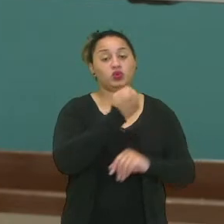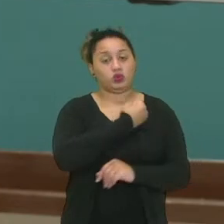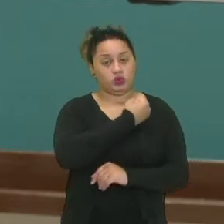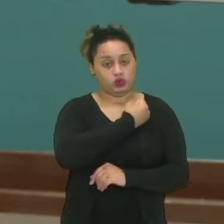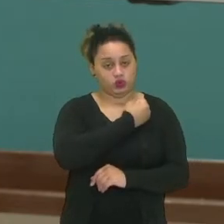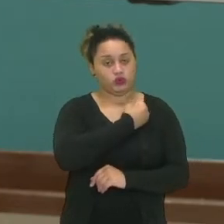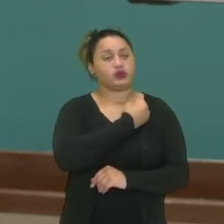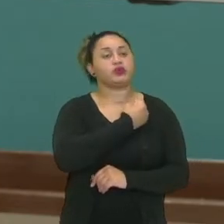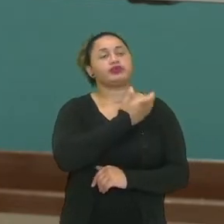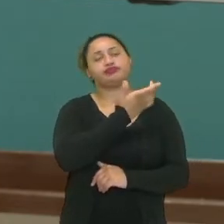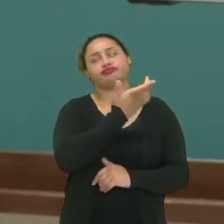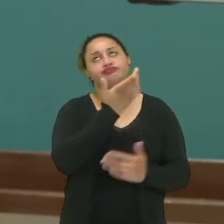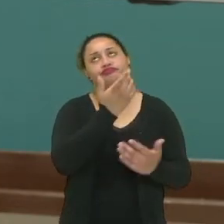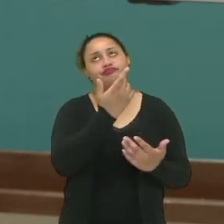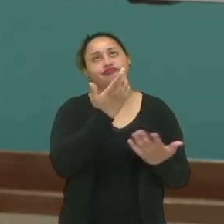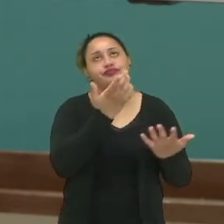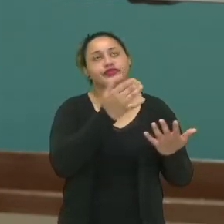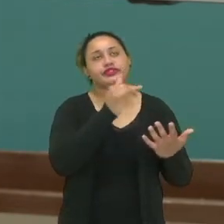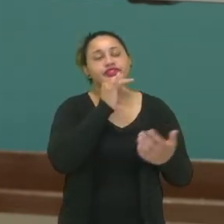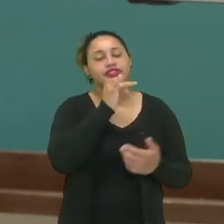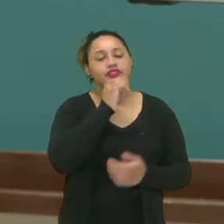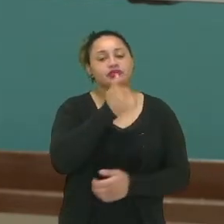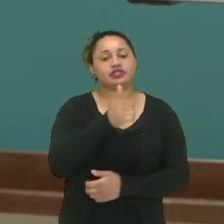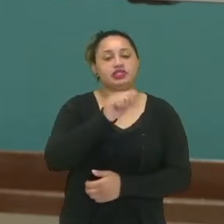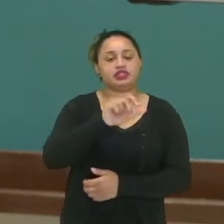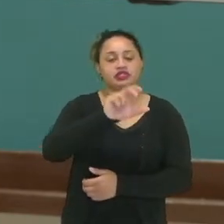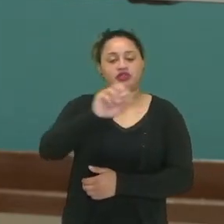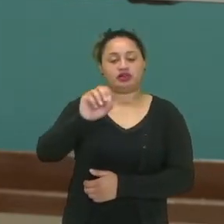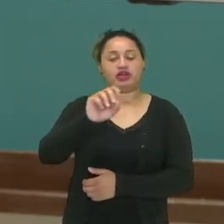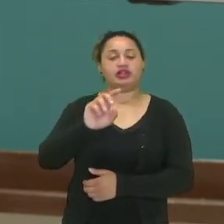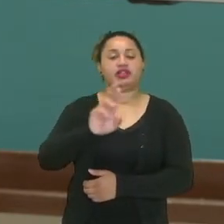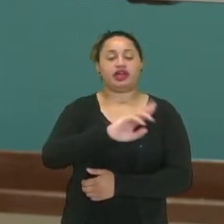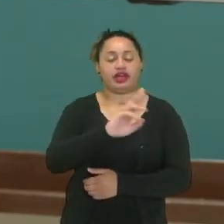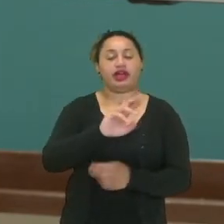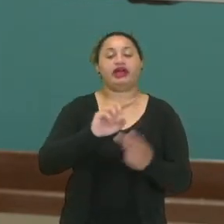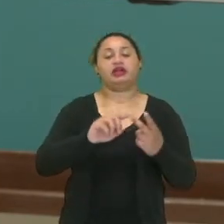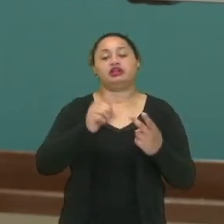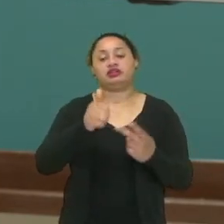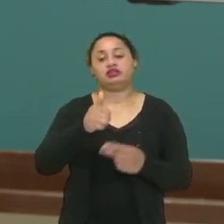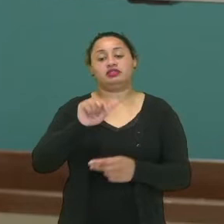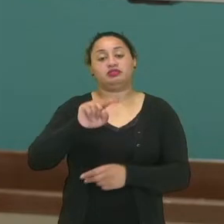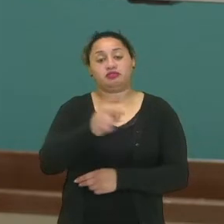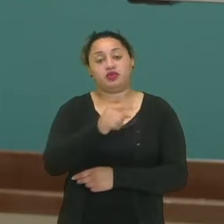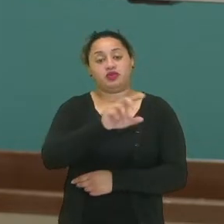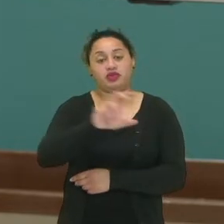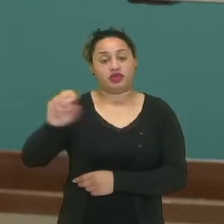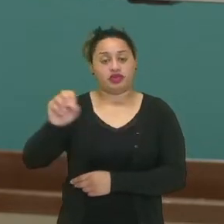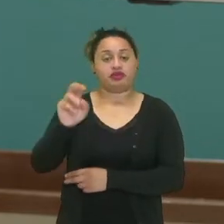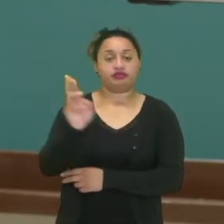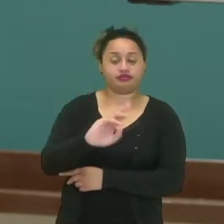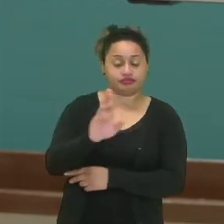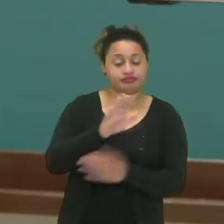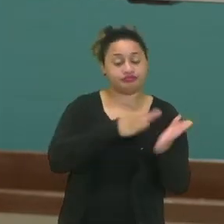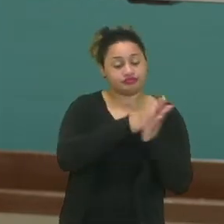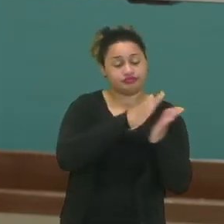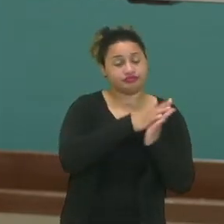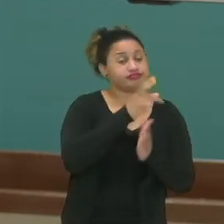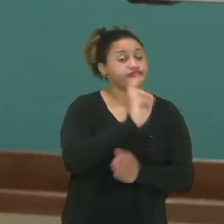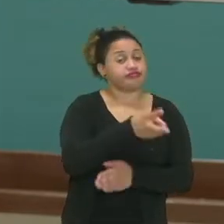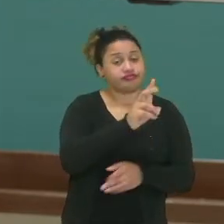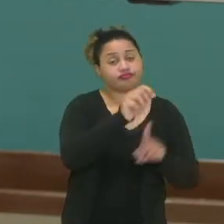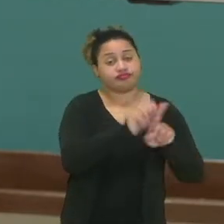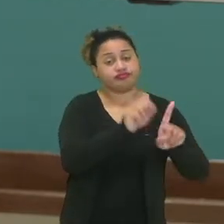né? Chegamos lá, R$150, R$1.500, que é aquela despesa que vai acontecer